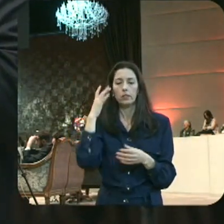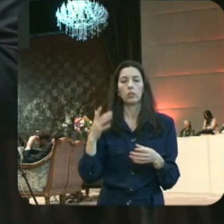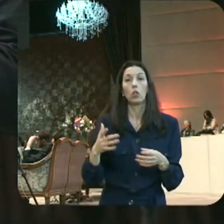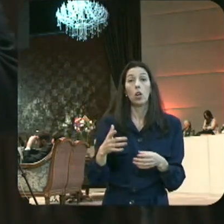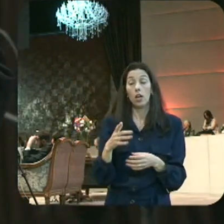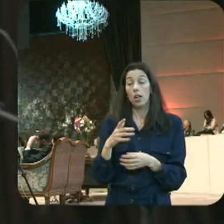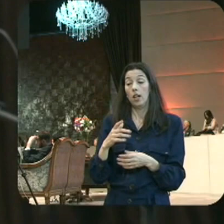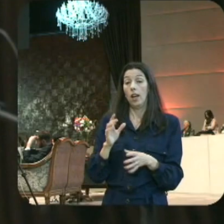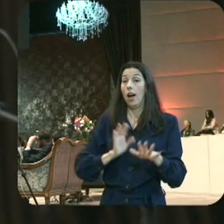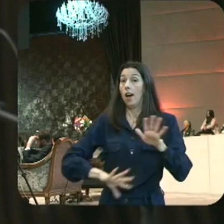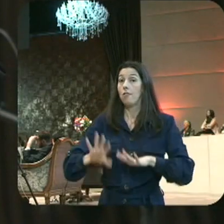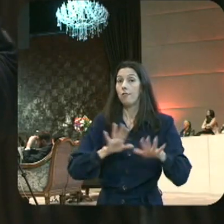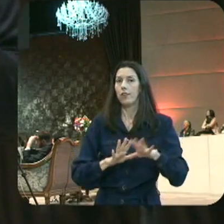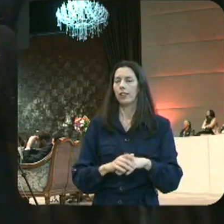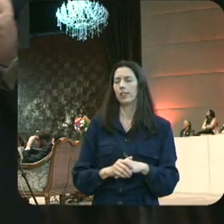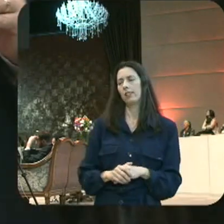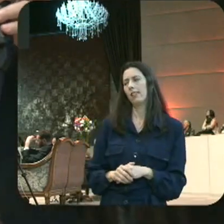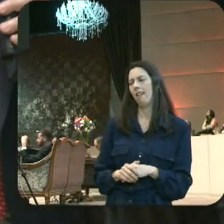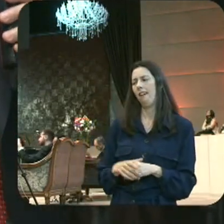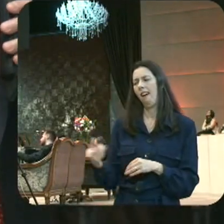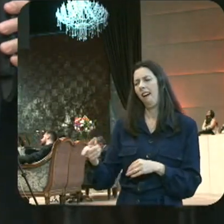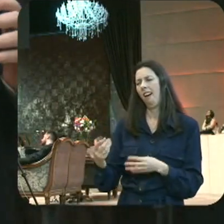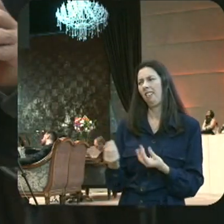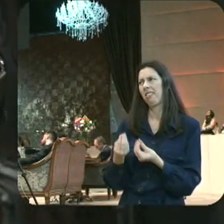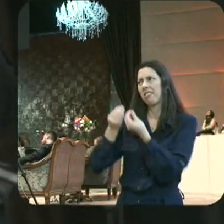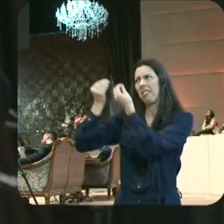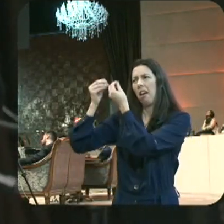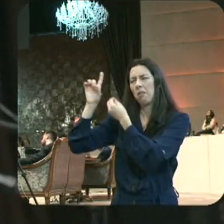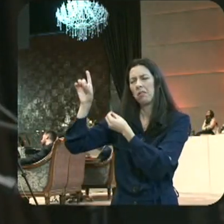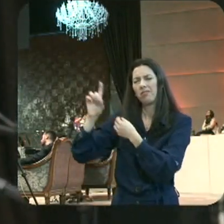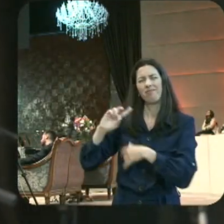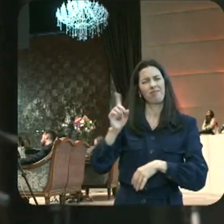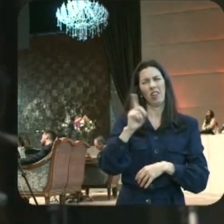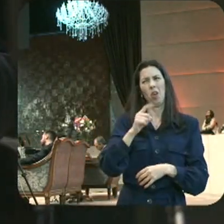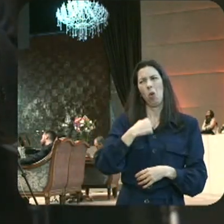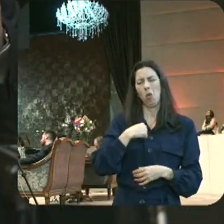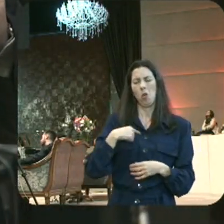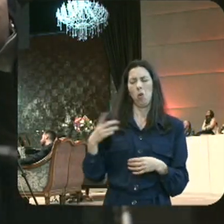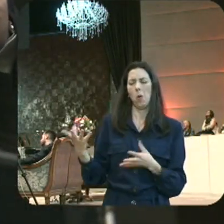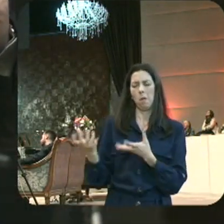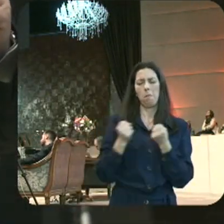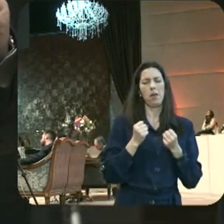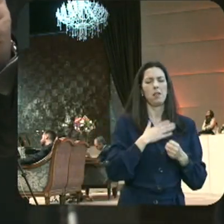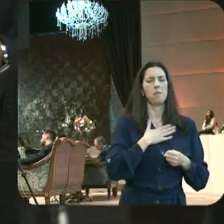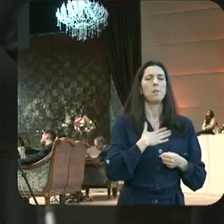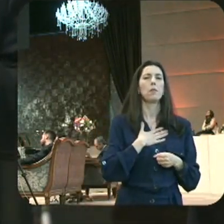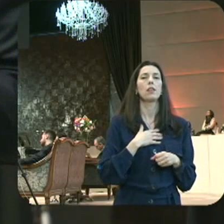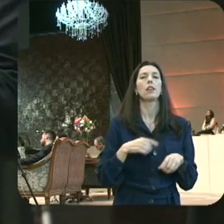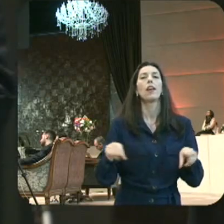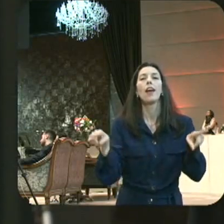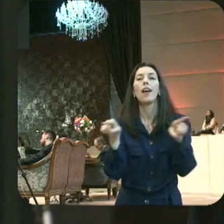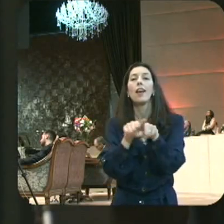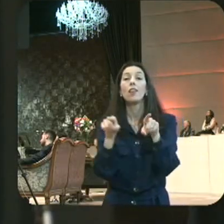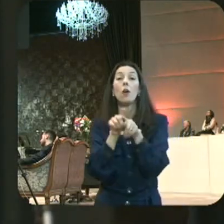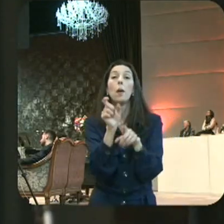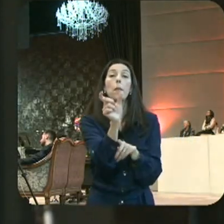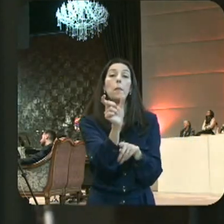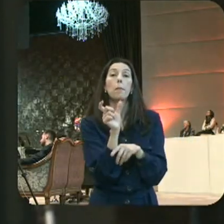Senhor, essa mesma palavra, a mesma palavra, era traduzida ou por